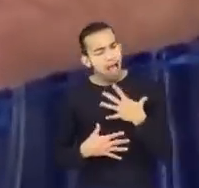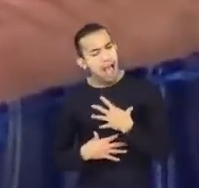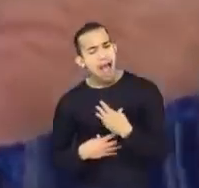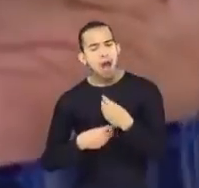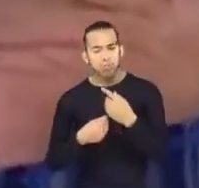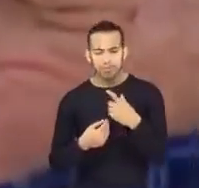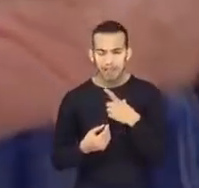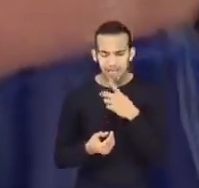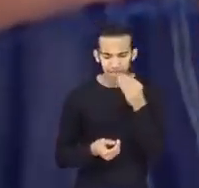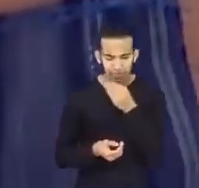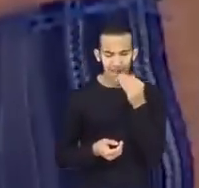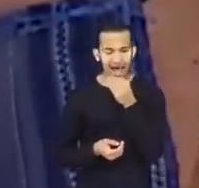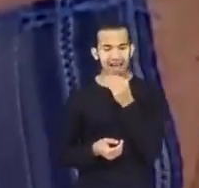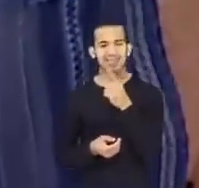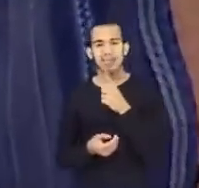desfalecendo.